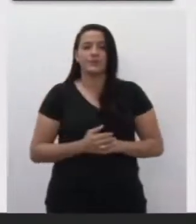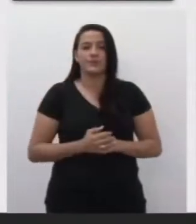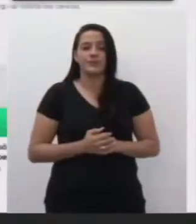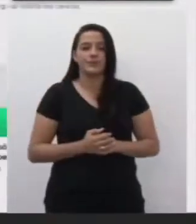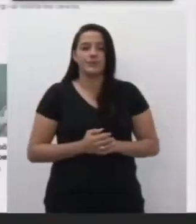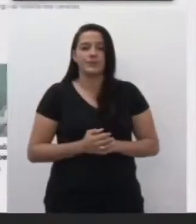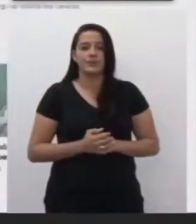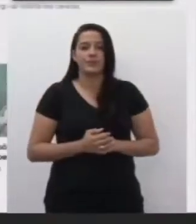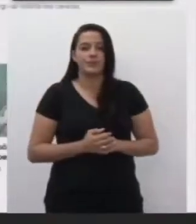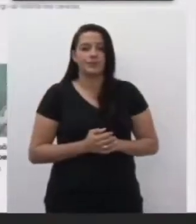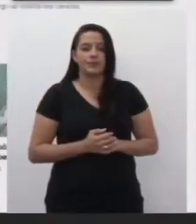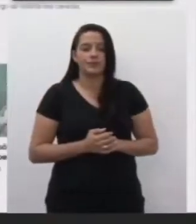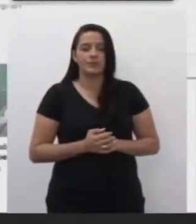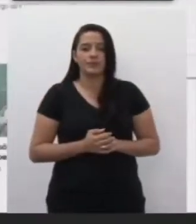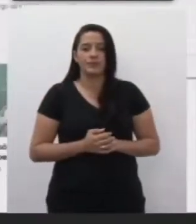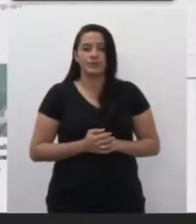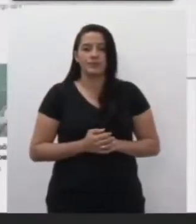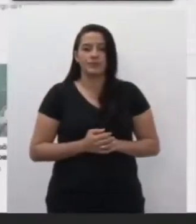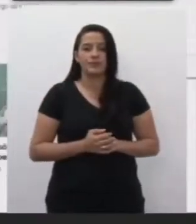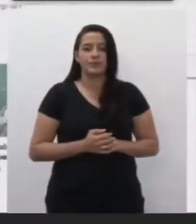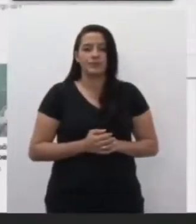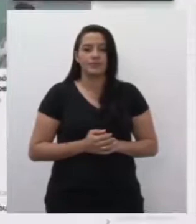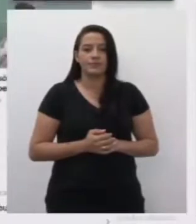Vou voltar aqui.